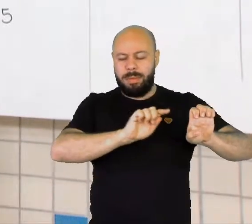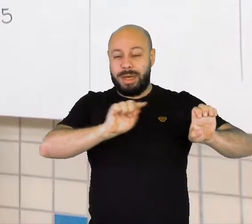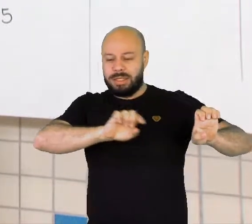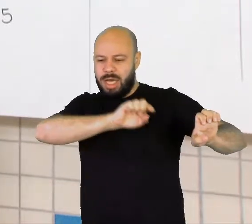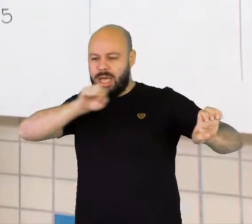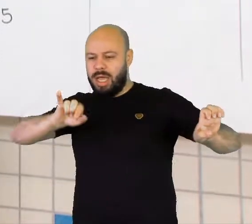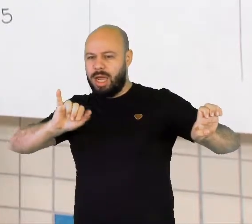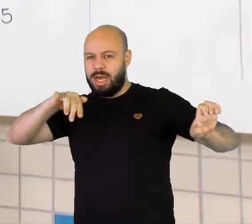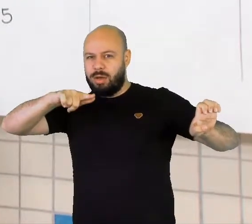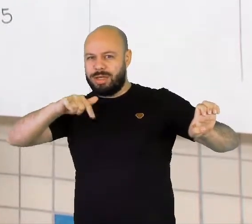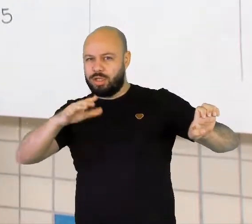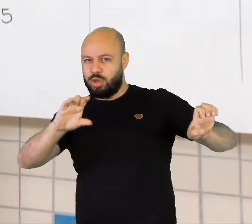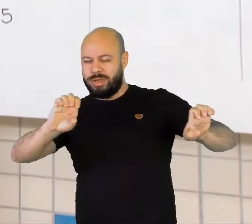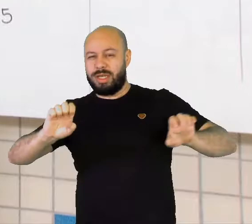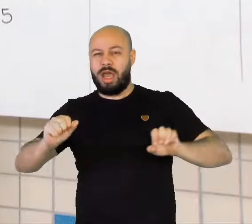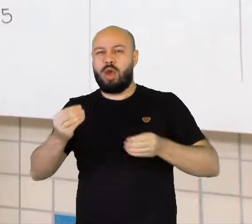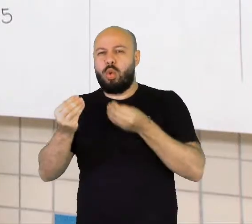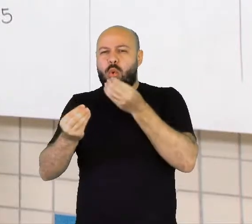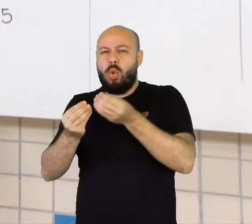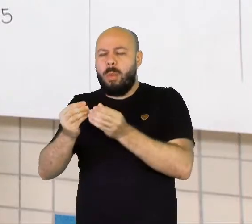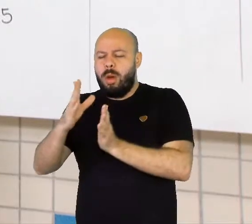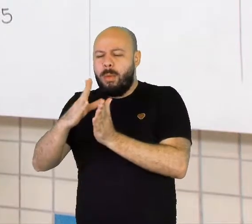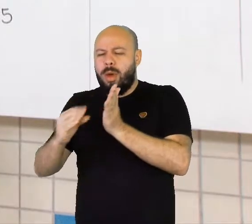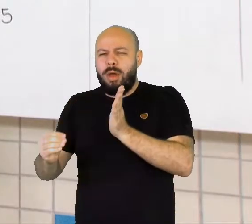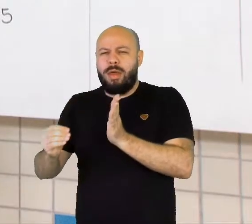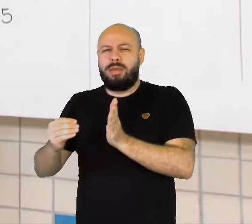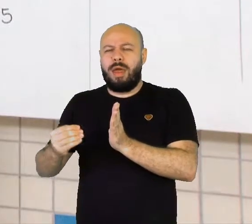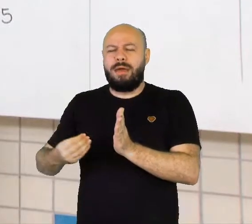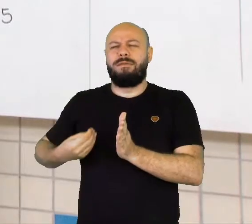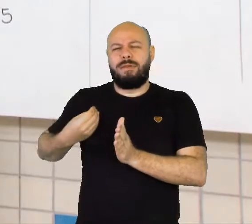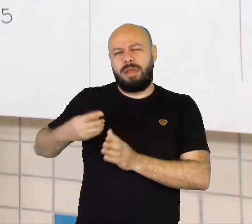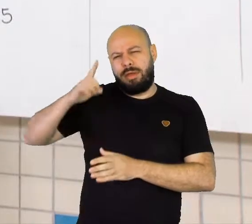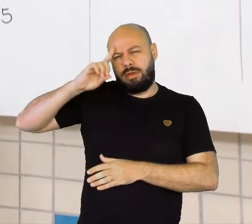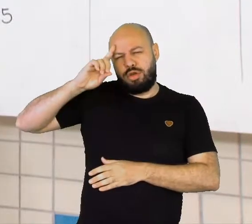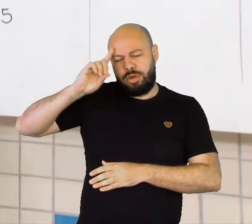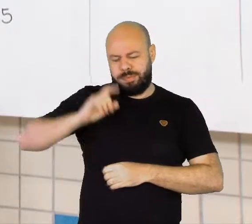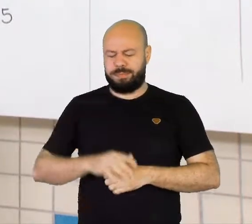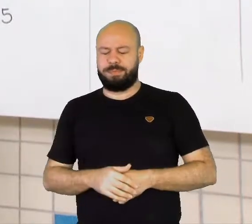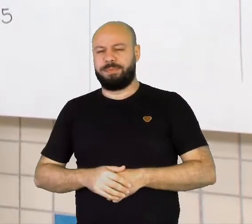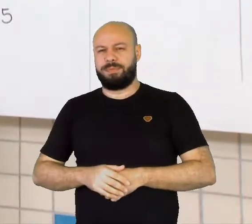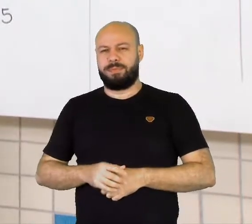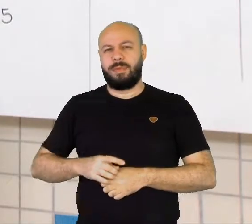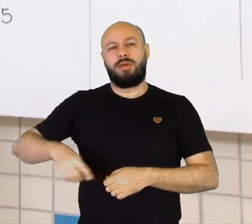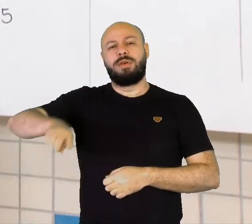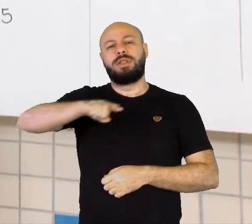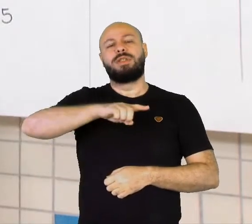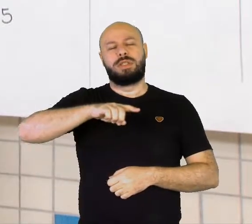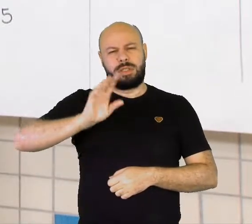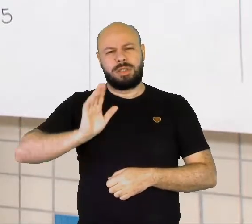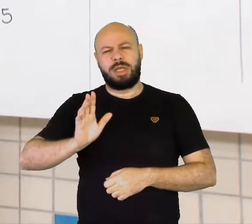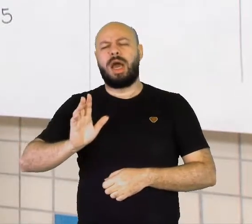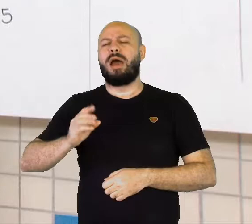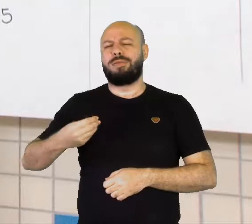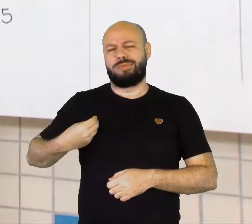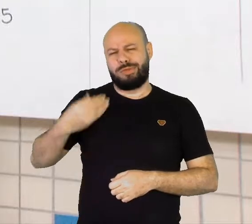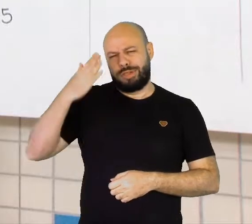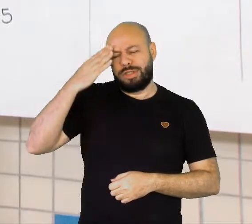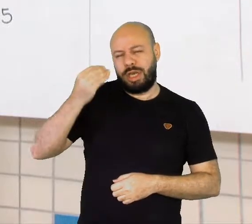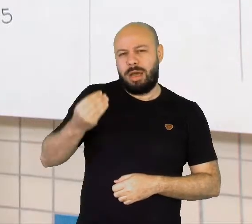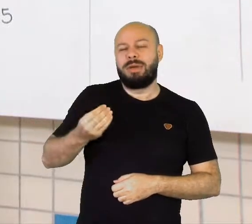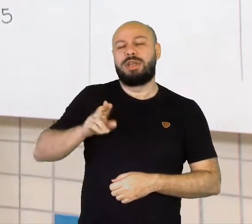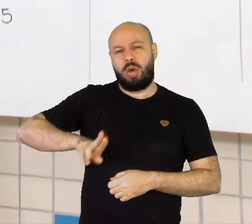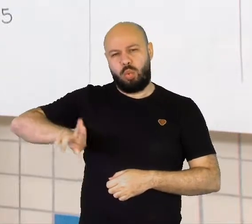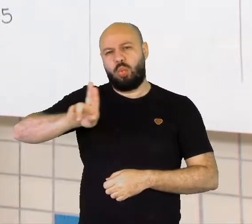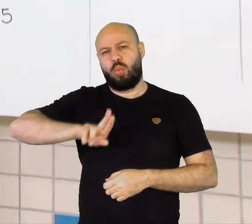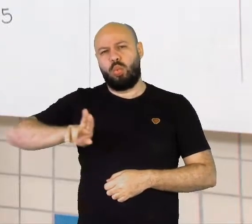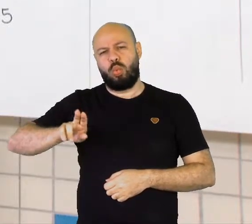modelagem de situações que ocorrem no nosso dia a dia. Então, assim, você já lida com essas ocasiões, com essas